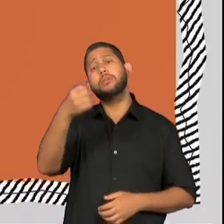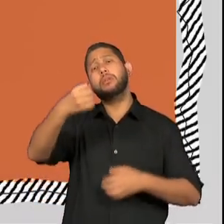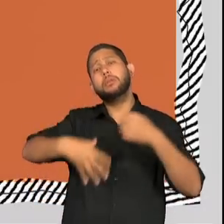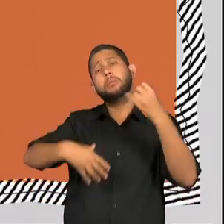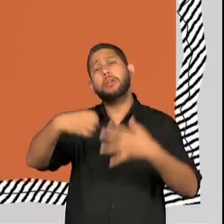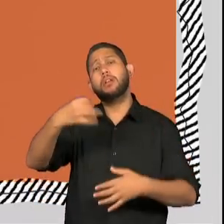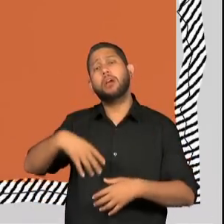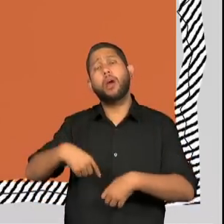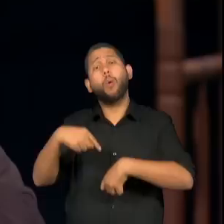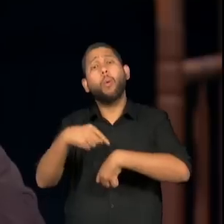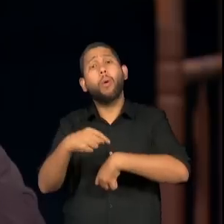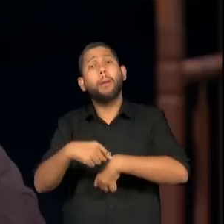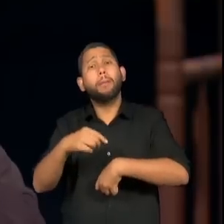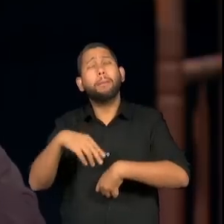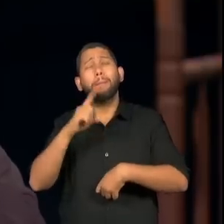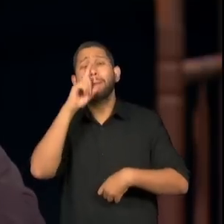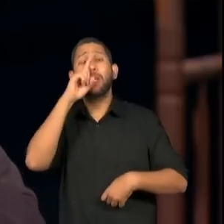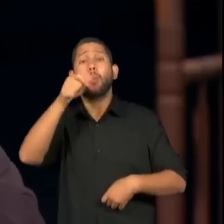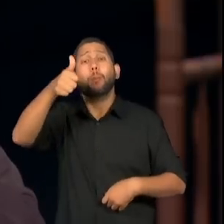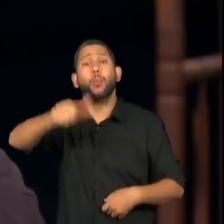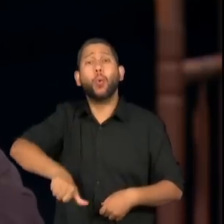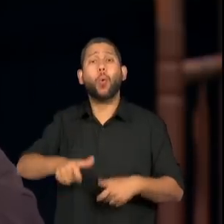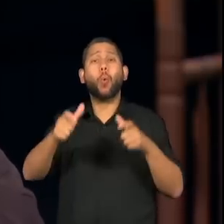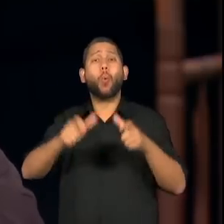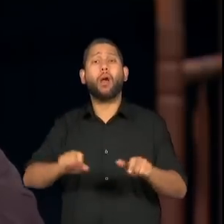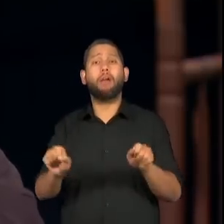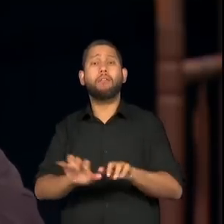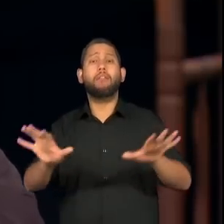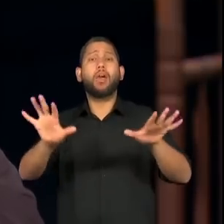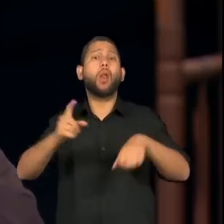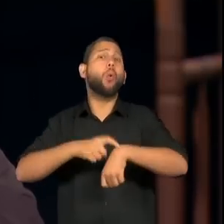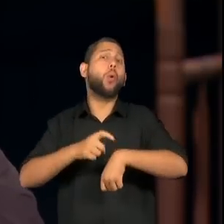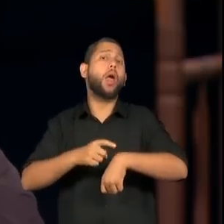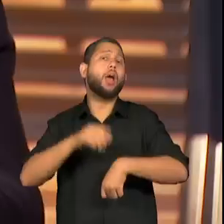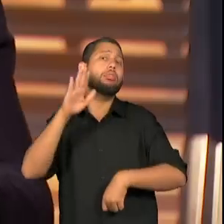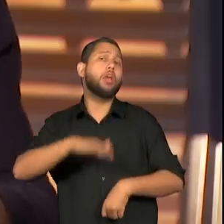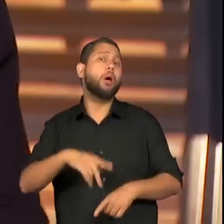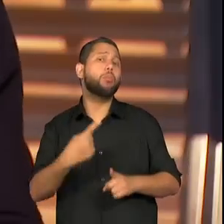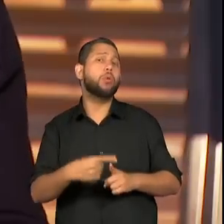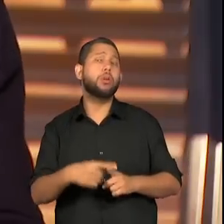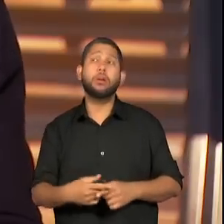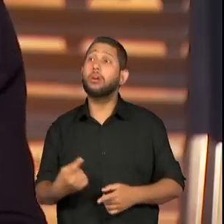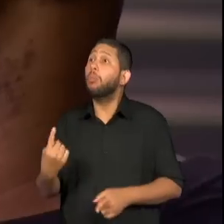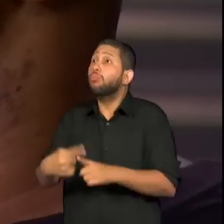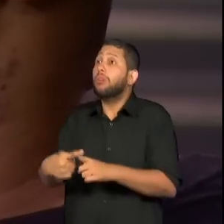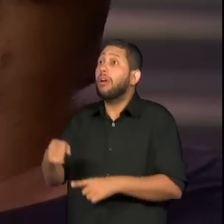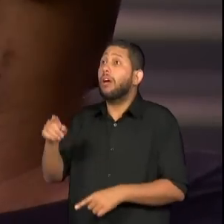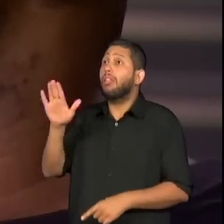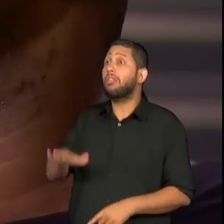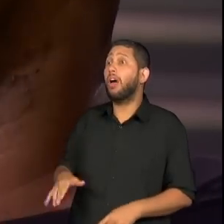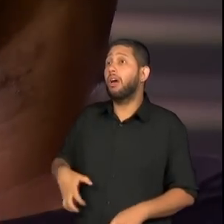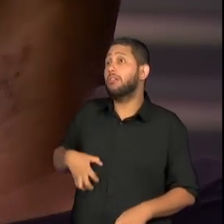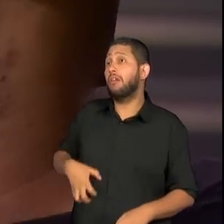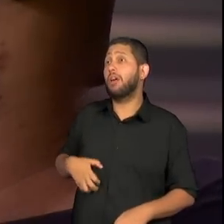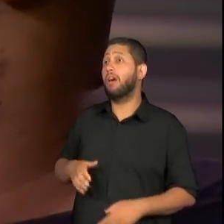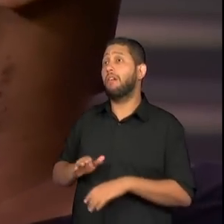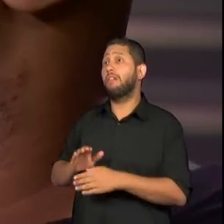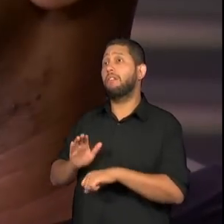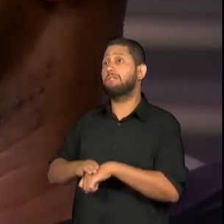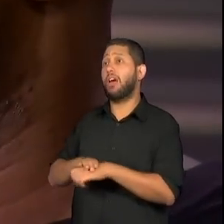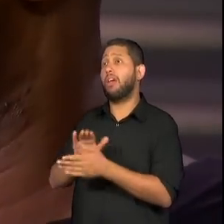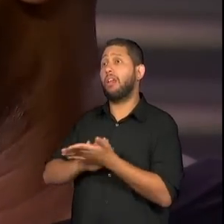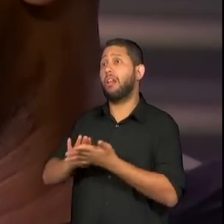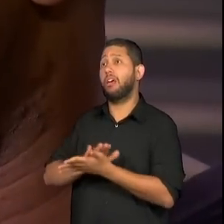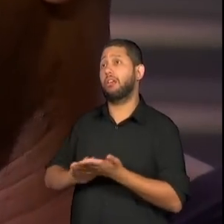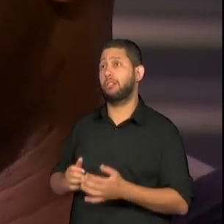hora mais perigosa numa favela é a tarde. Por quê? Por causa do ócio. Por causa do ócio. Tipo,